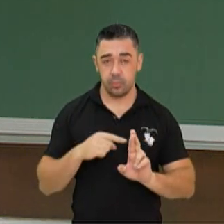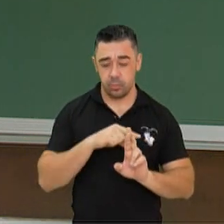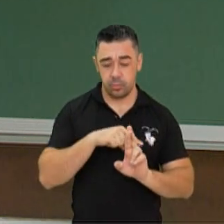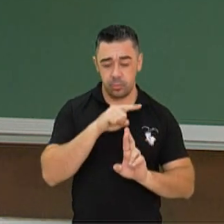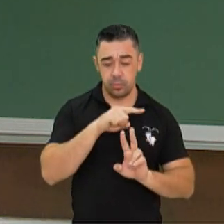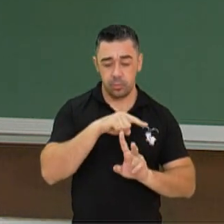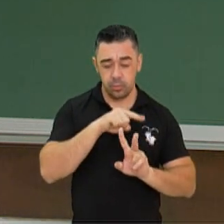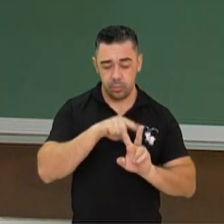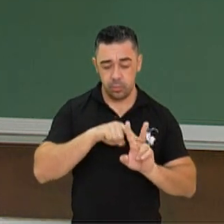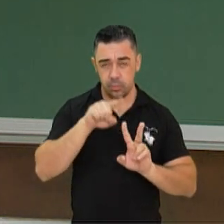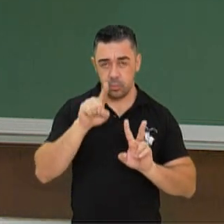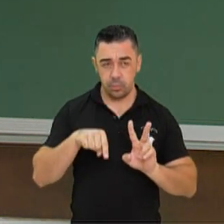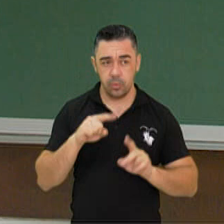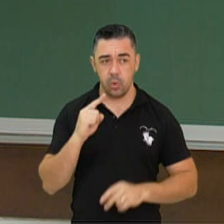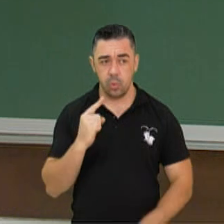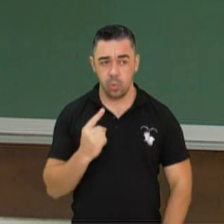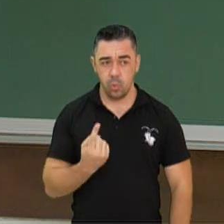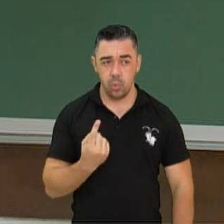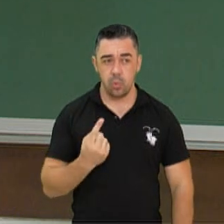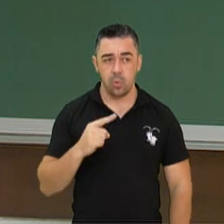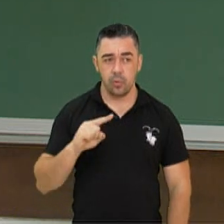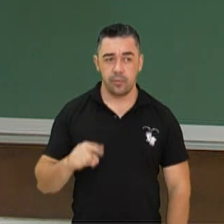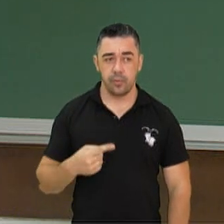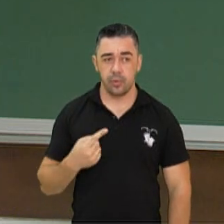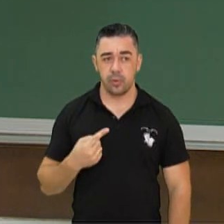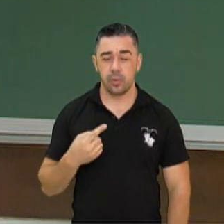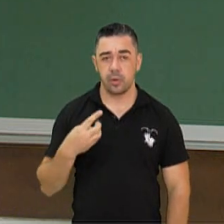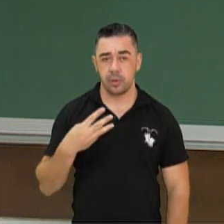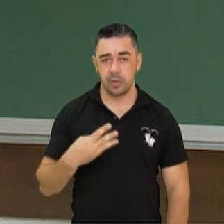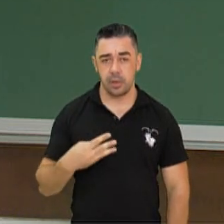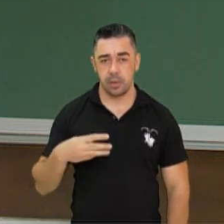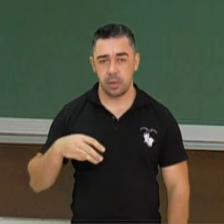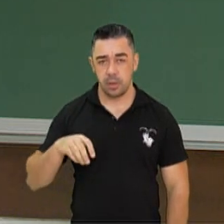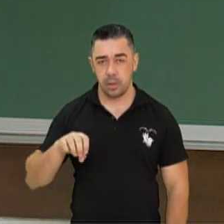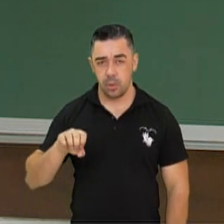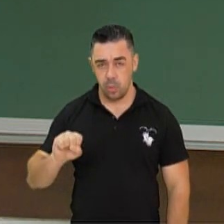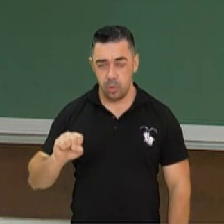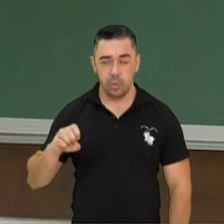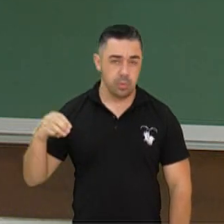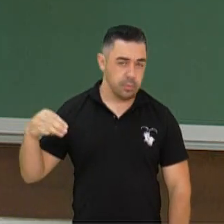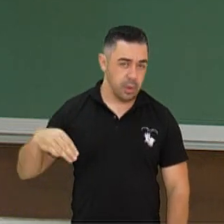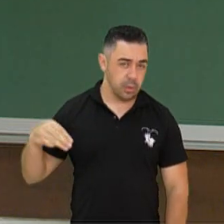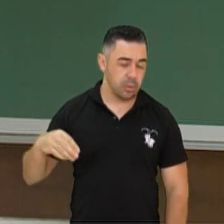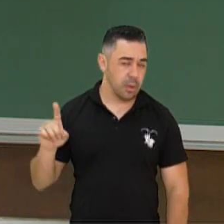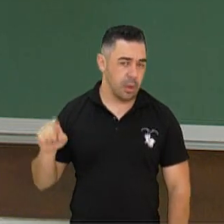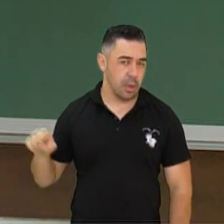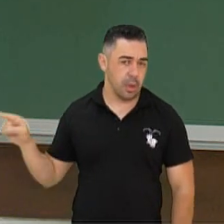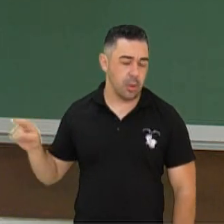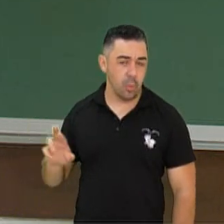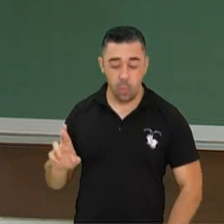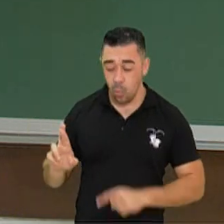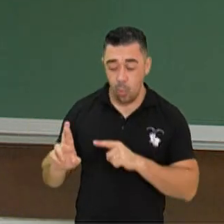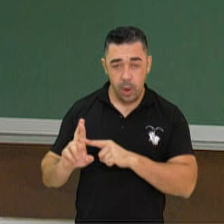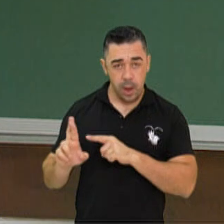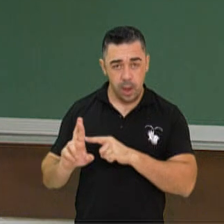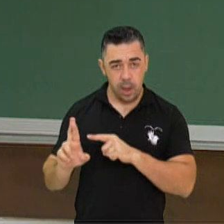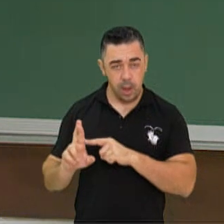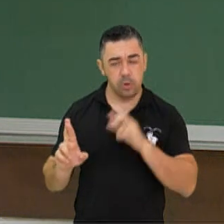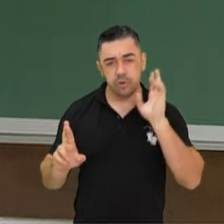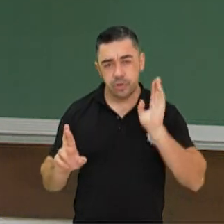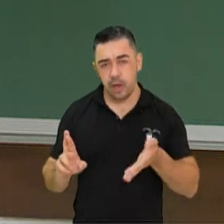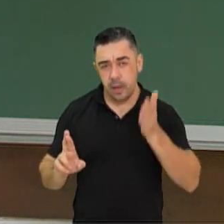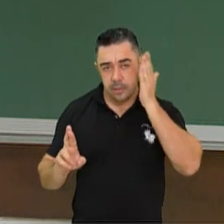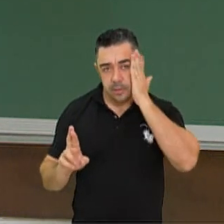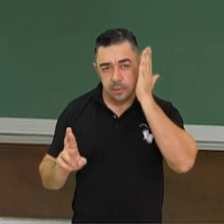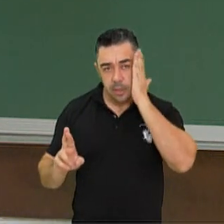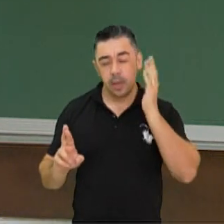é 1,82, que é o raio do nosso cilindro. Então, agora que eu tenho o